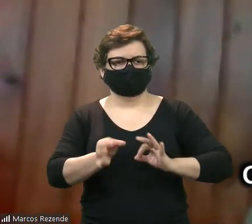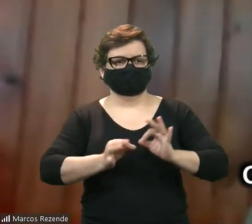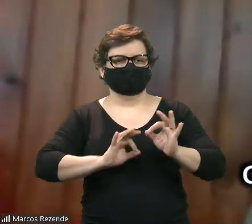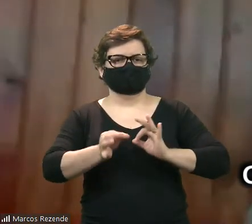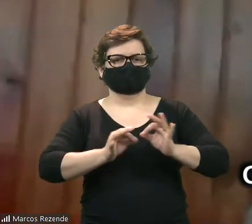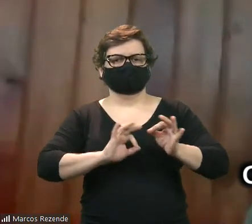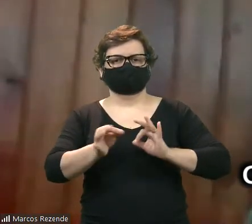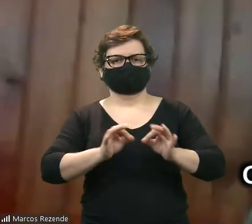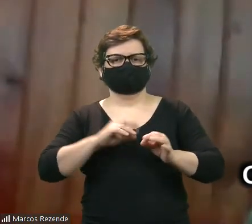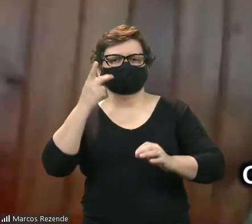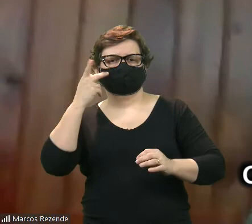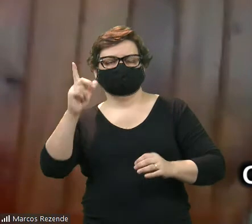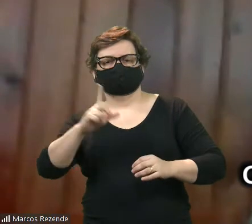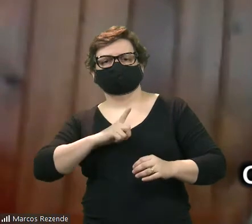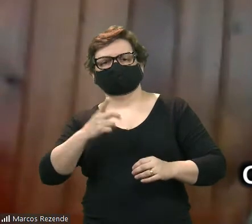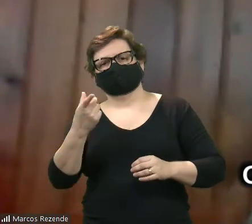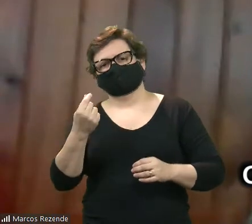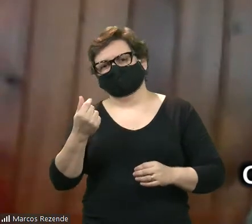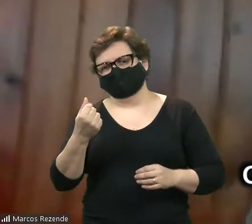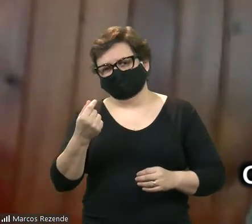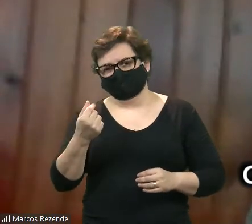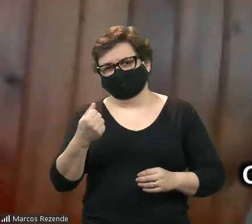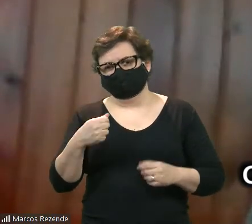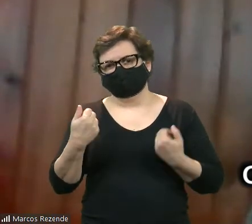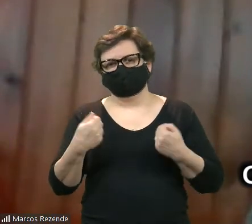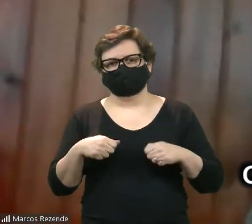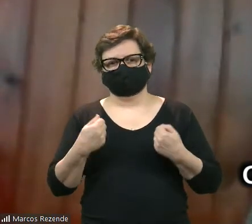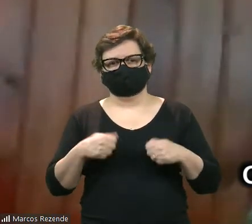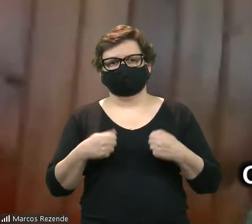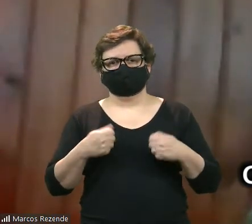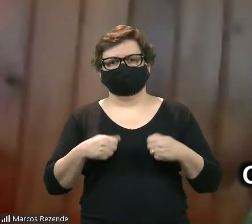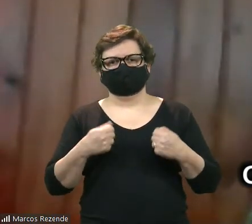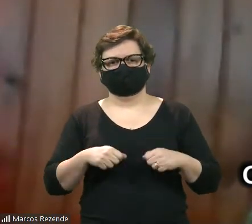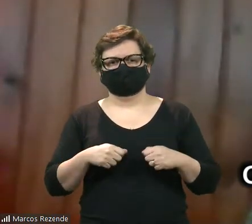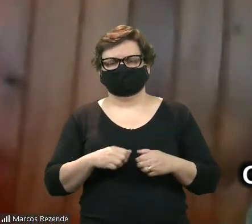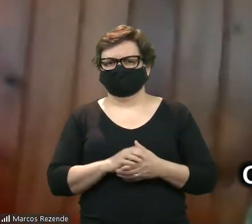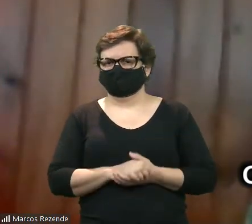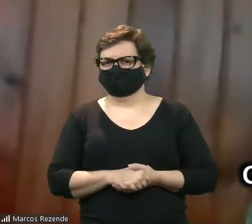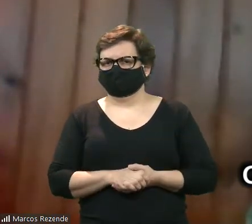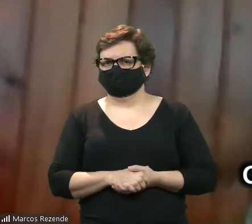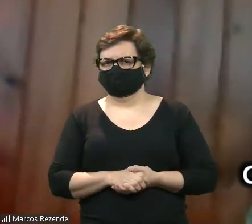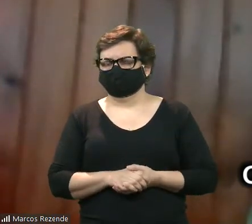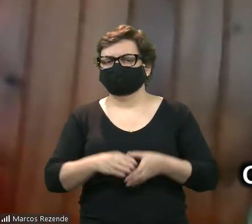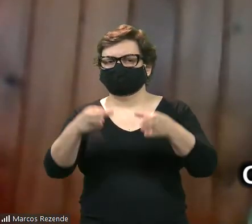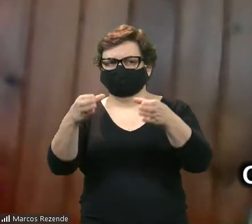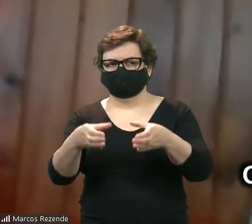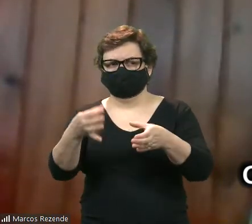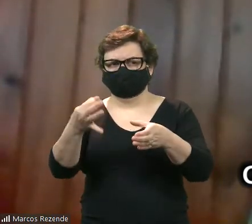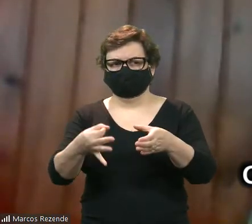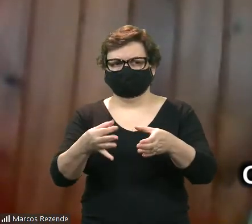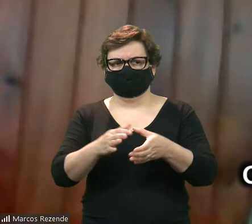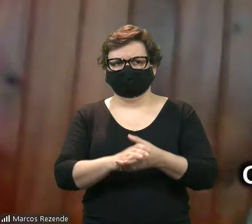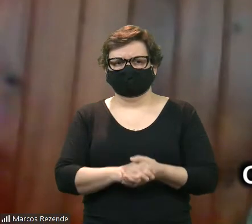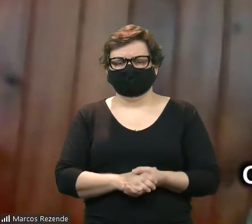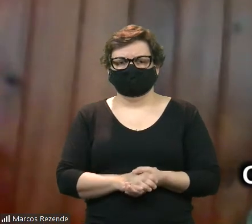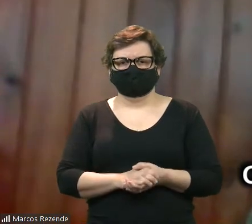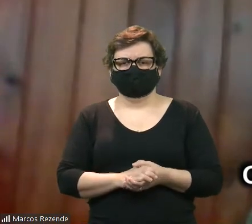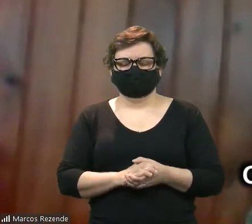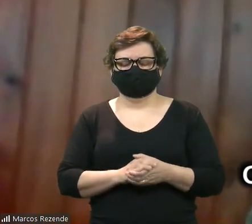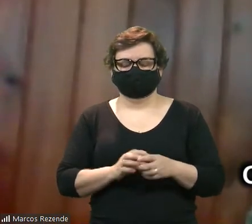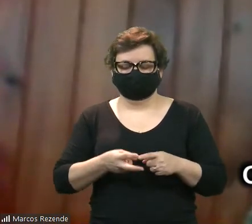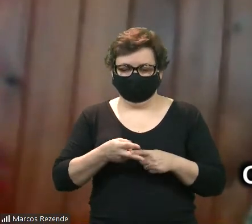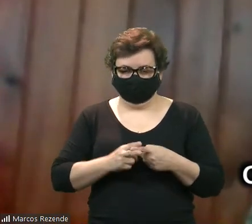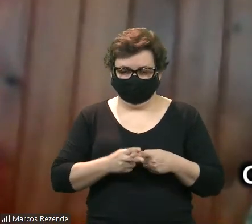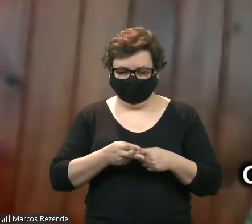visando obtenção dos recursos do DADETUR e manutenção da cidade como